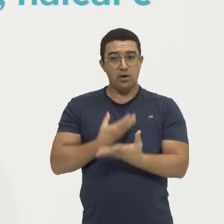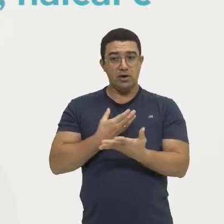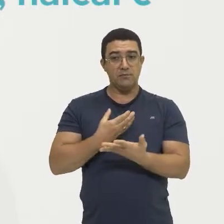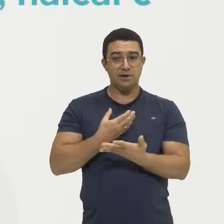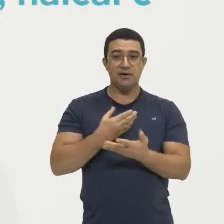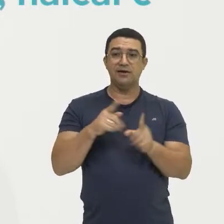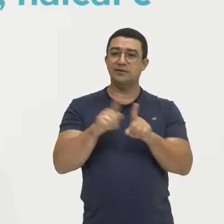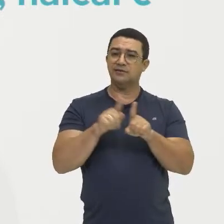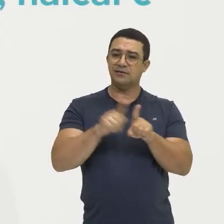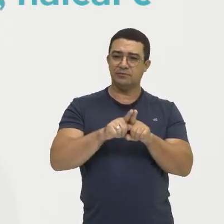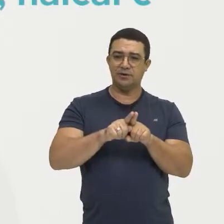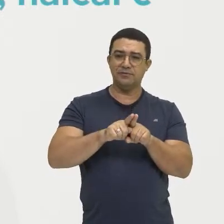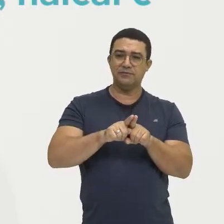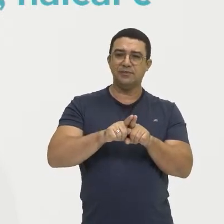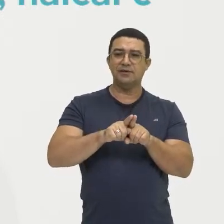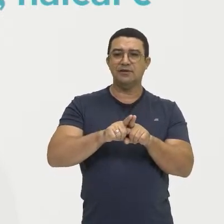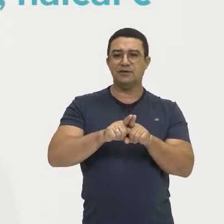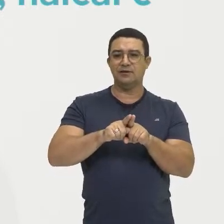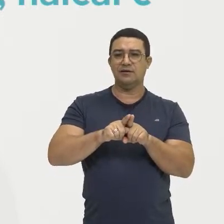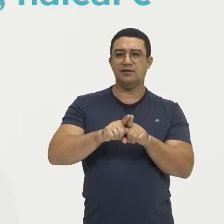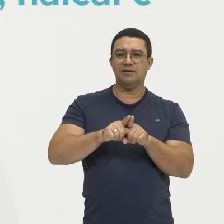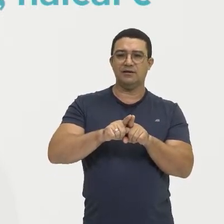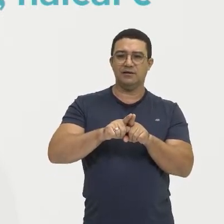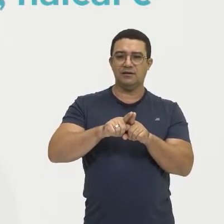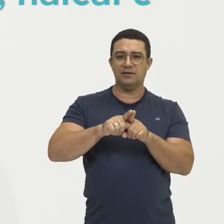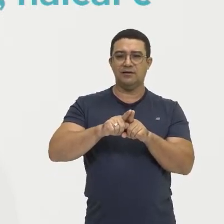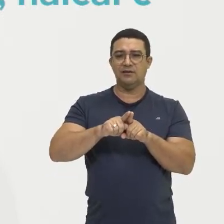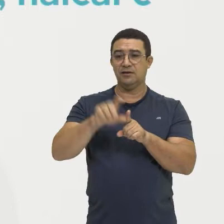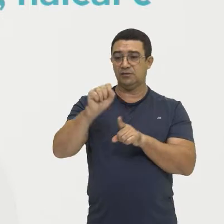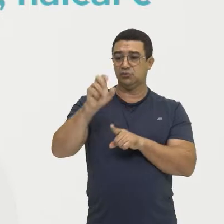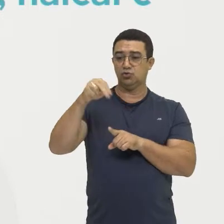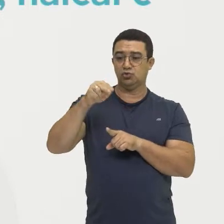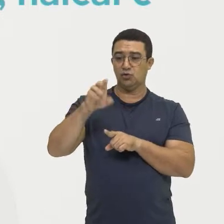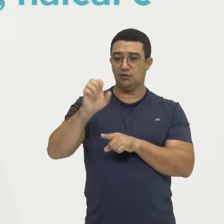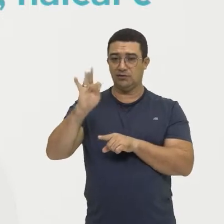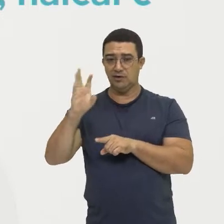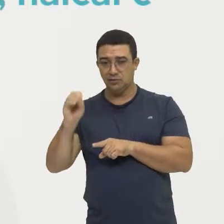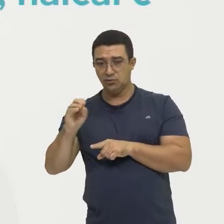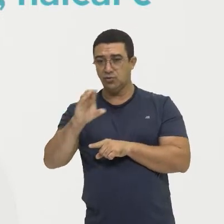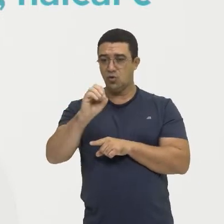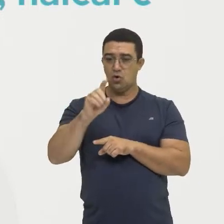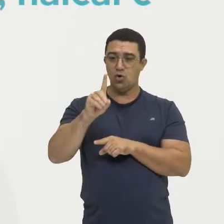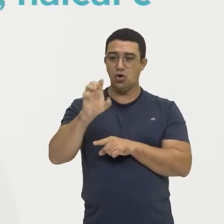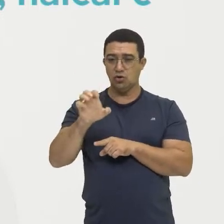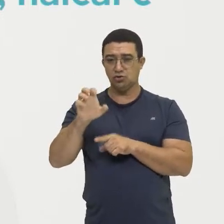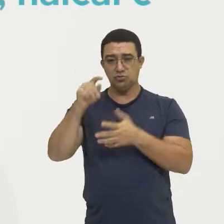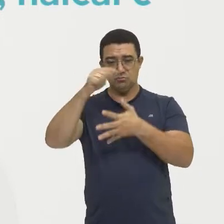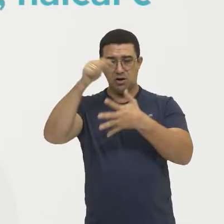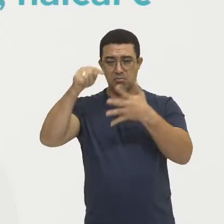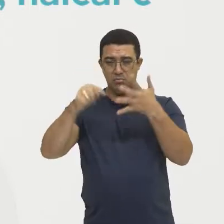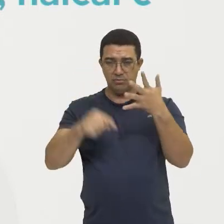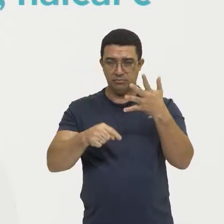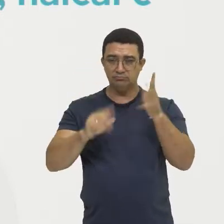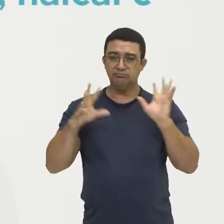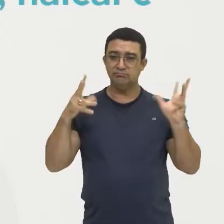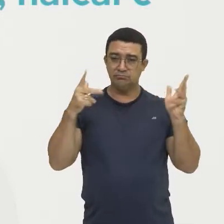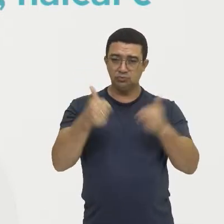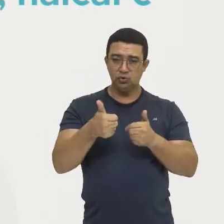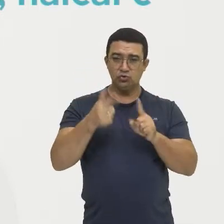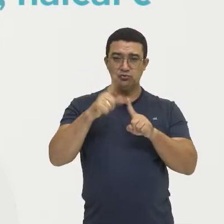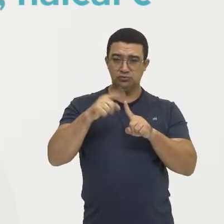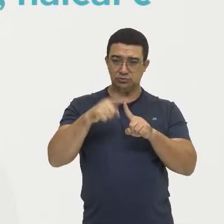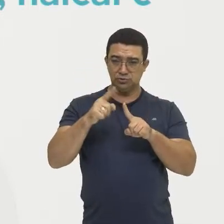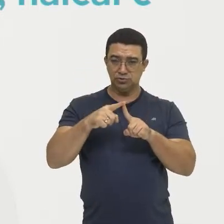ode, idílio, elegia, écloga, hino, haikai e acróstico. Então, todas essas